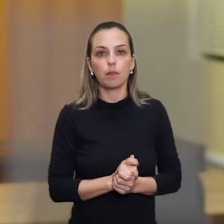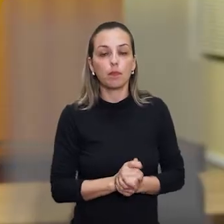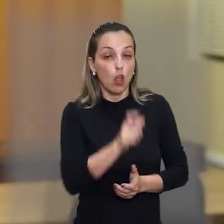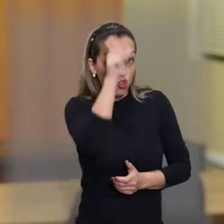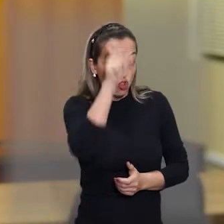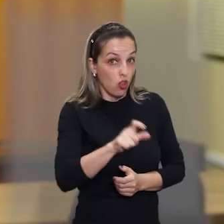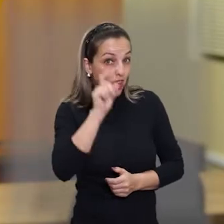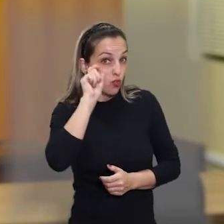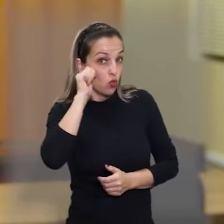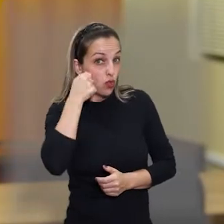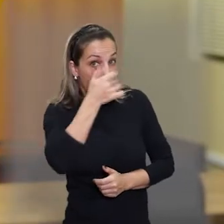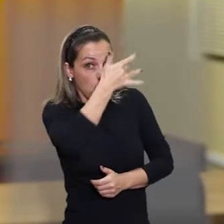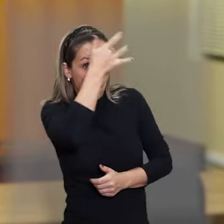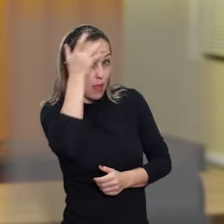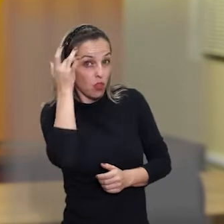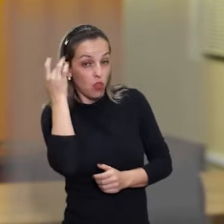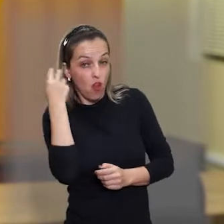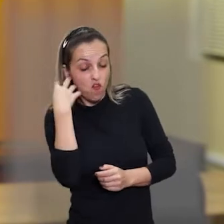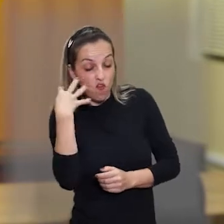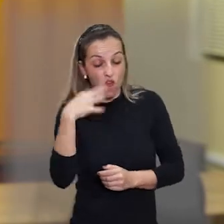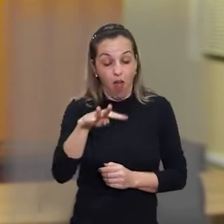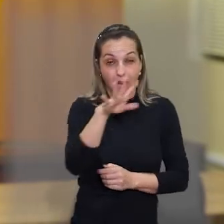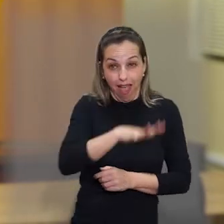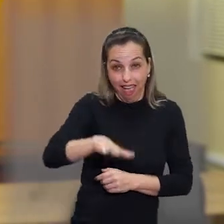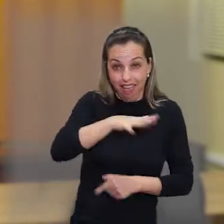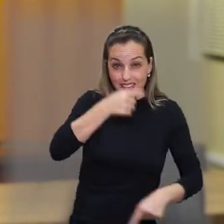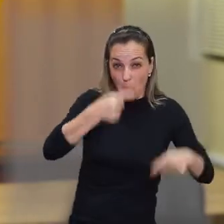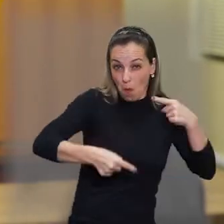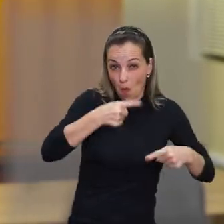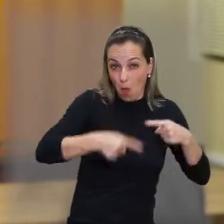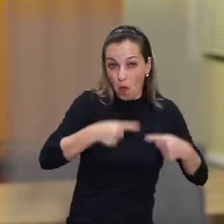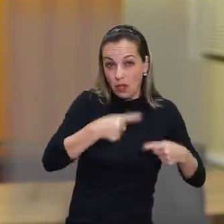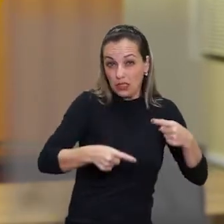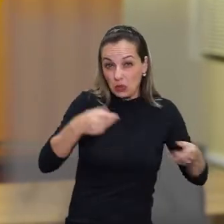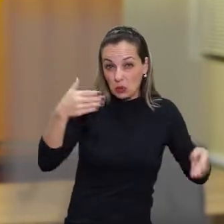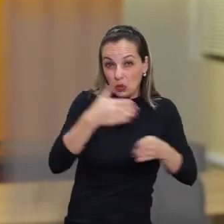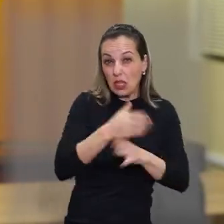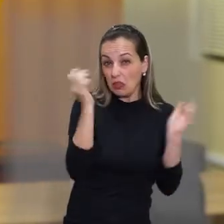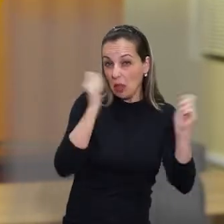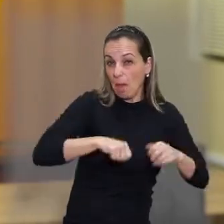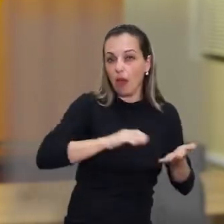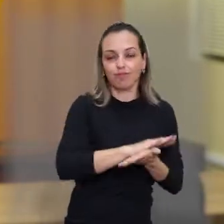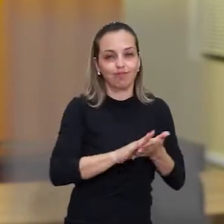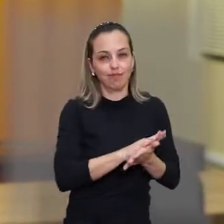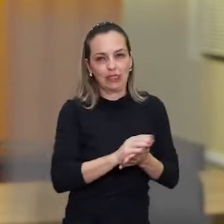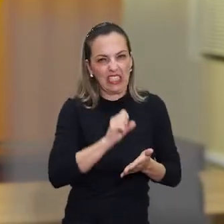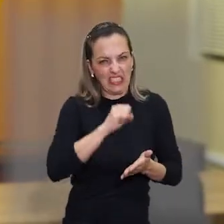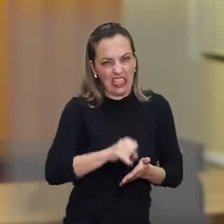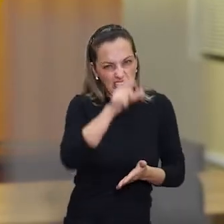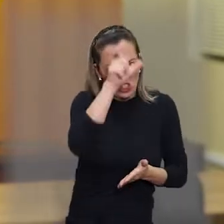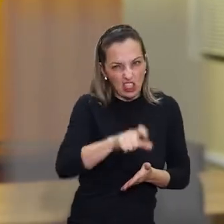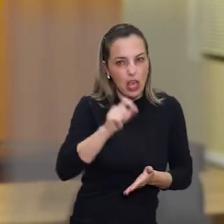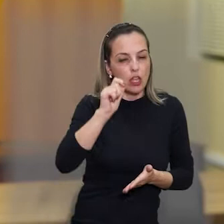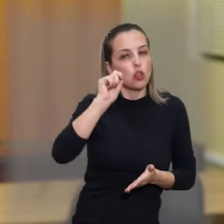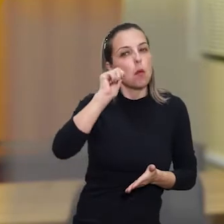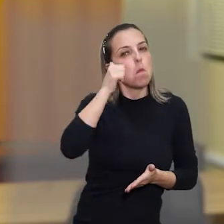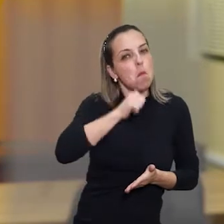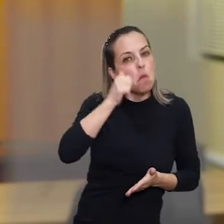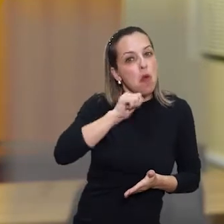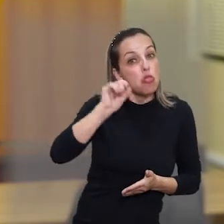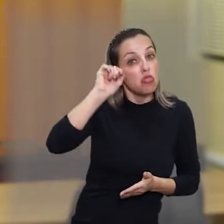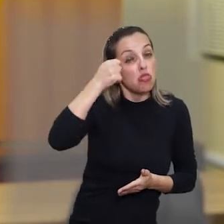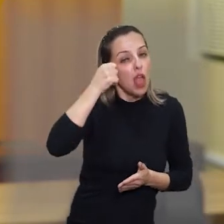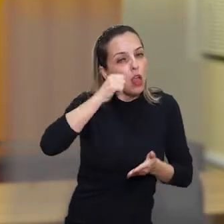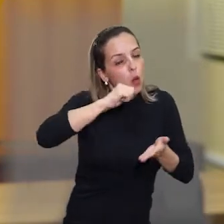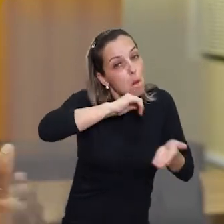não é visto como indivíduo capaz de alcançar um cargo político. O negro e mulher ainda são completamente excluídos desse processo. Conforme a